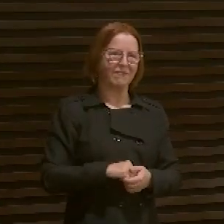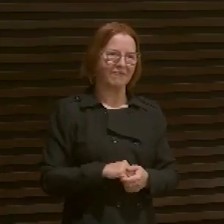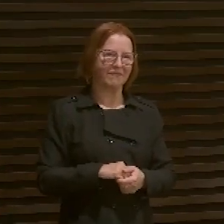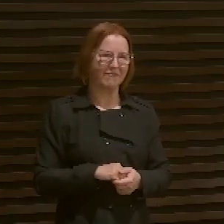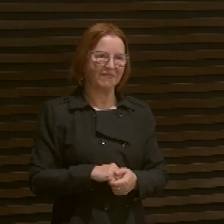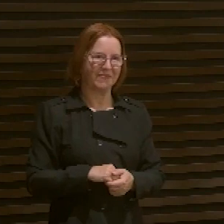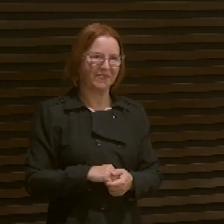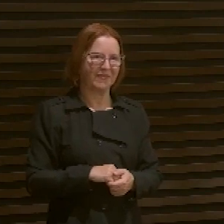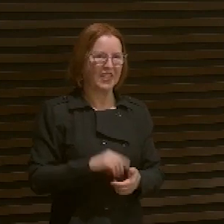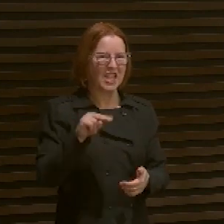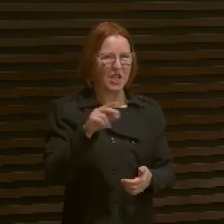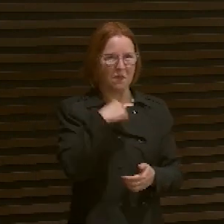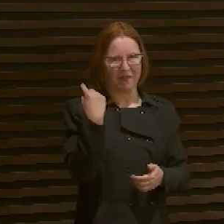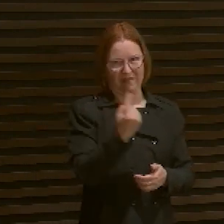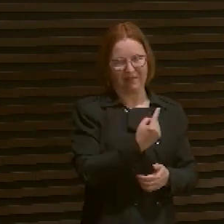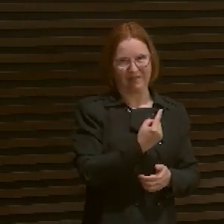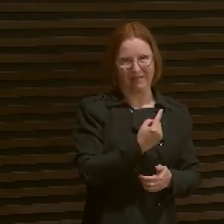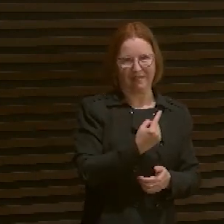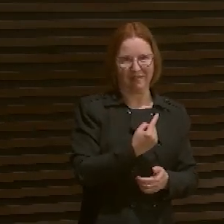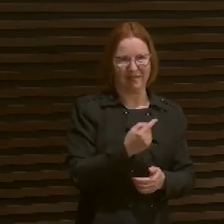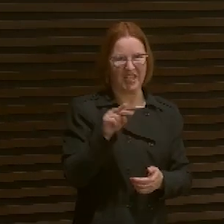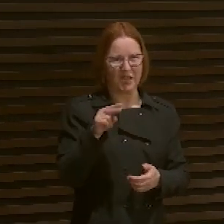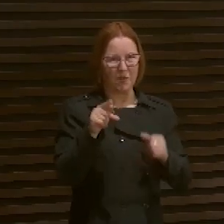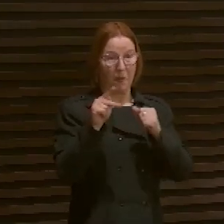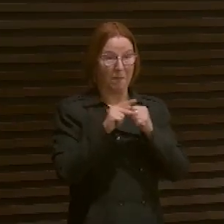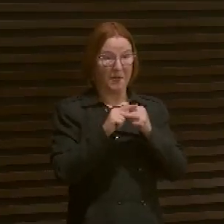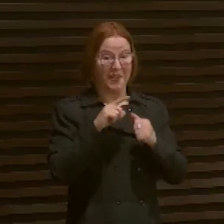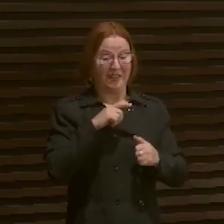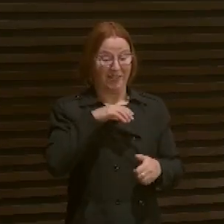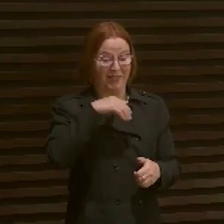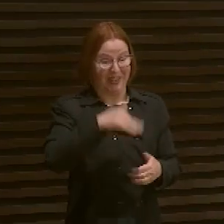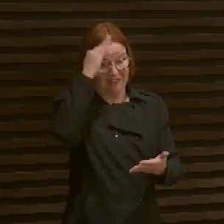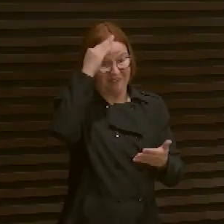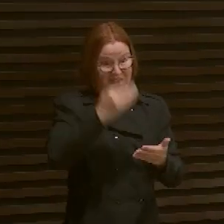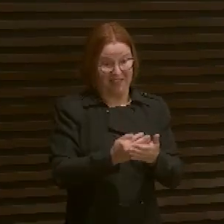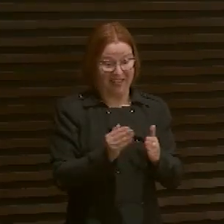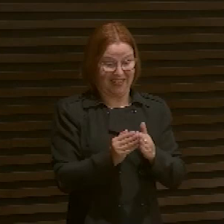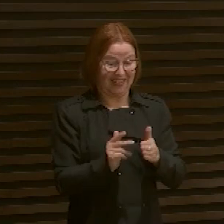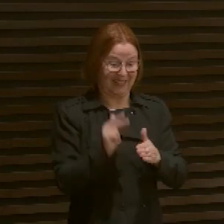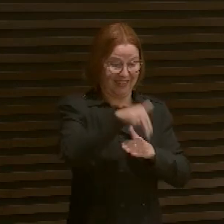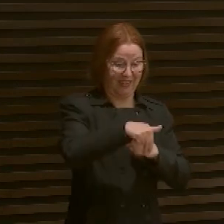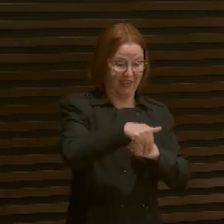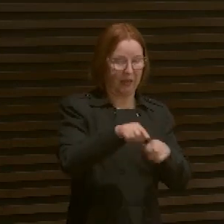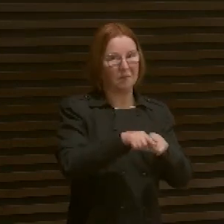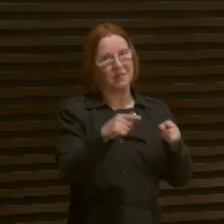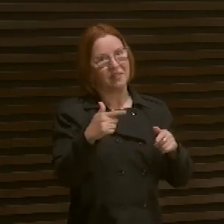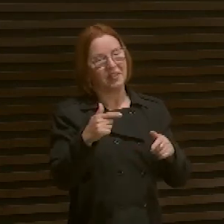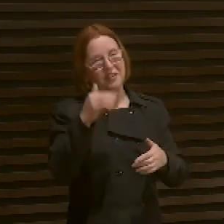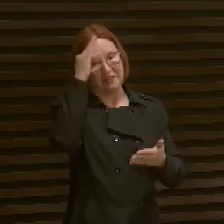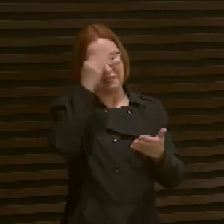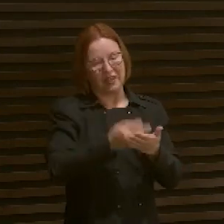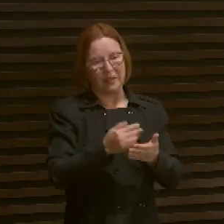E assim também é conosco, irmãos. Assim como Pedro teve coragem e fé para descer do barco, mas não teve fé para